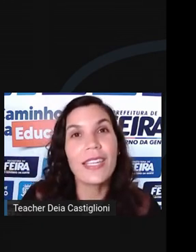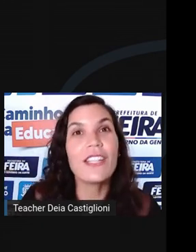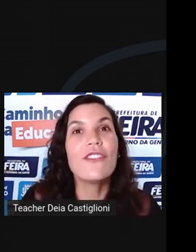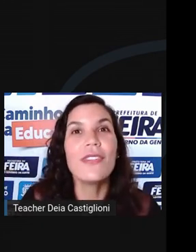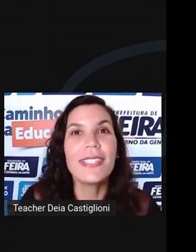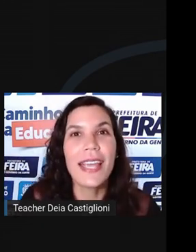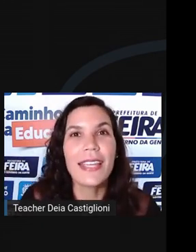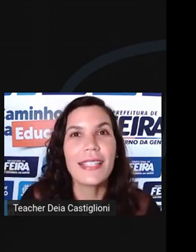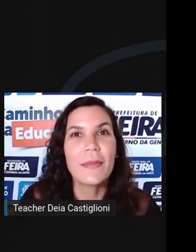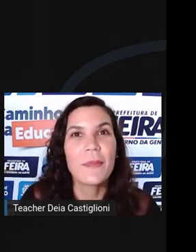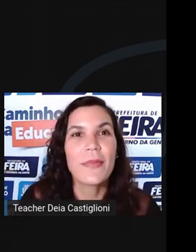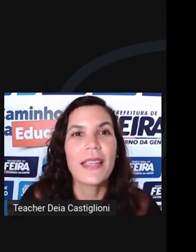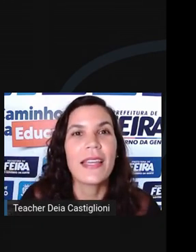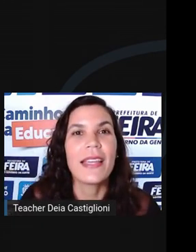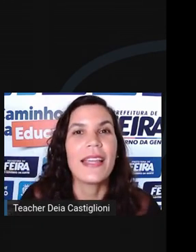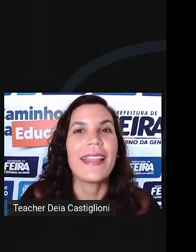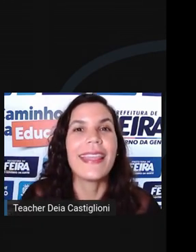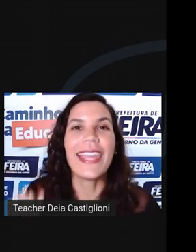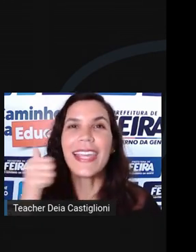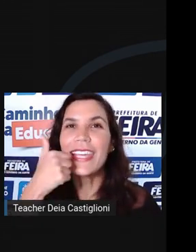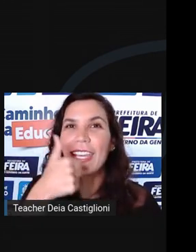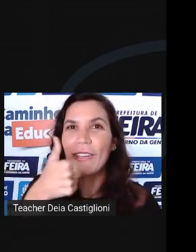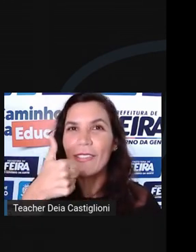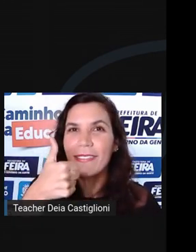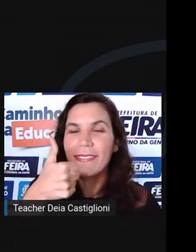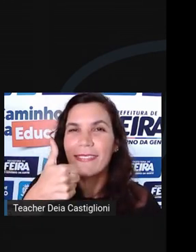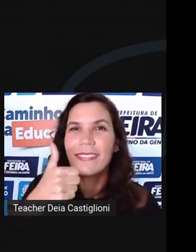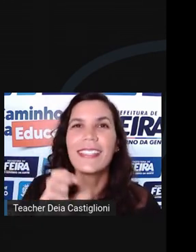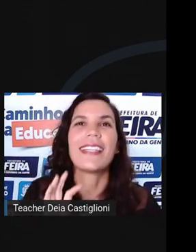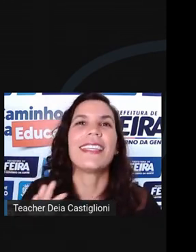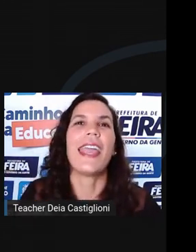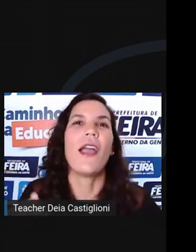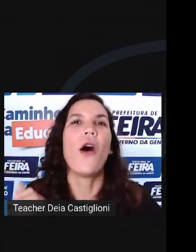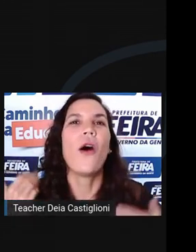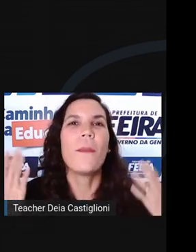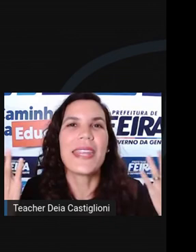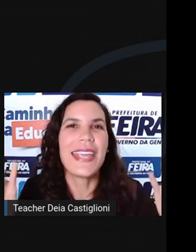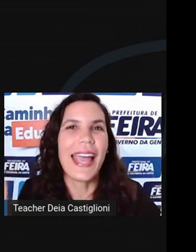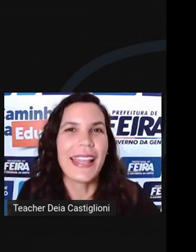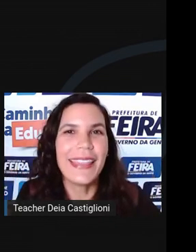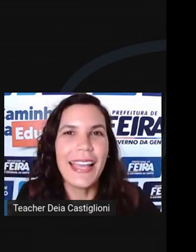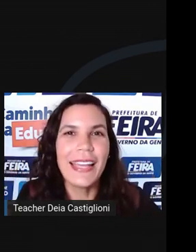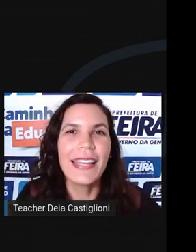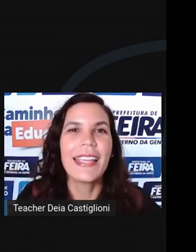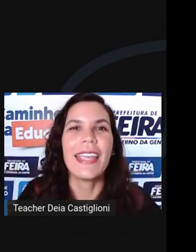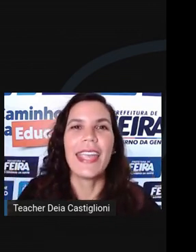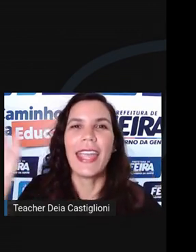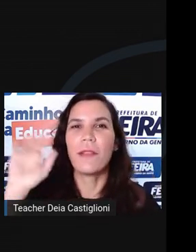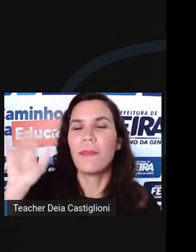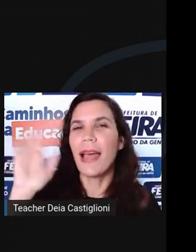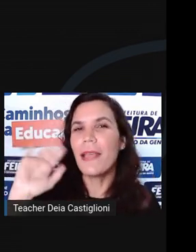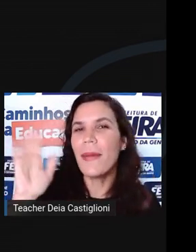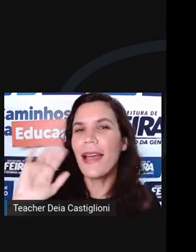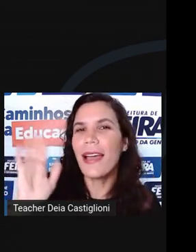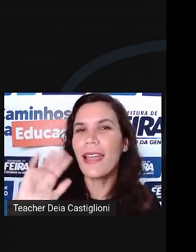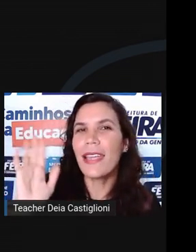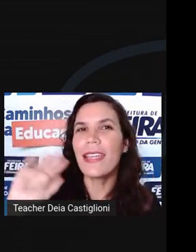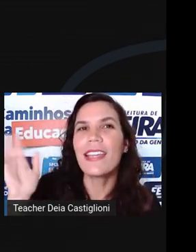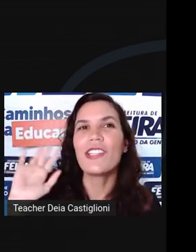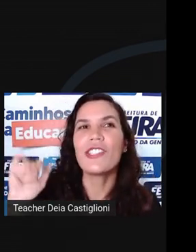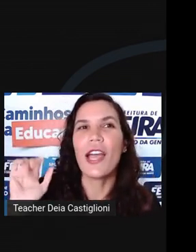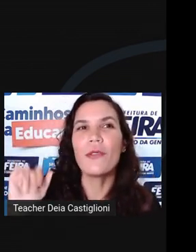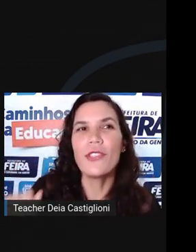despedindo aqui de vocês. Thank you, que é obrigada, and